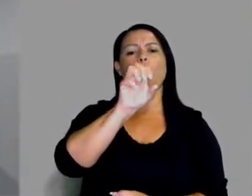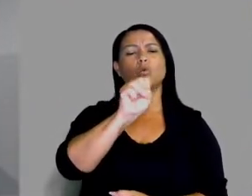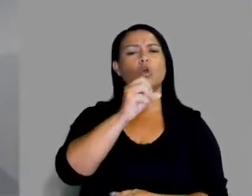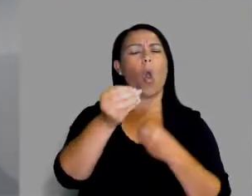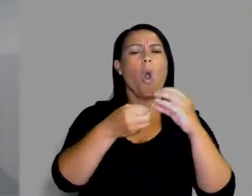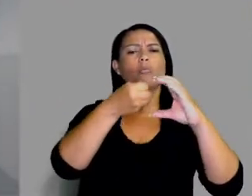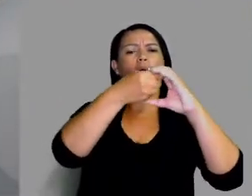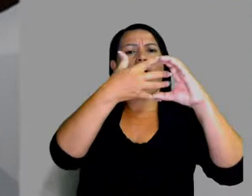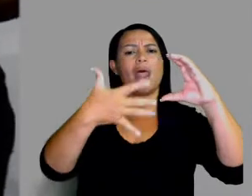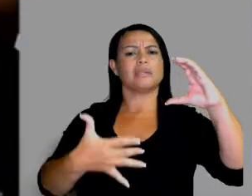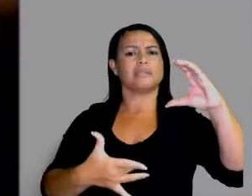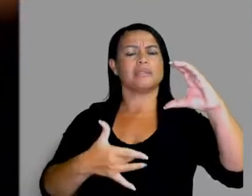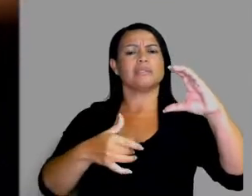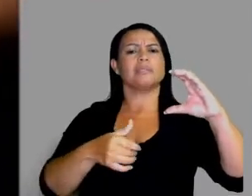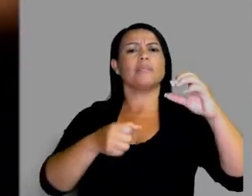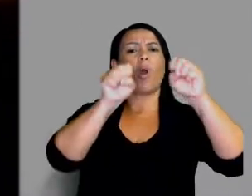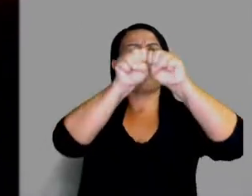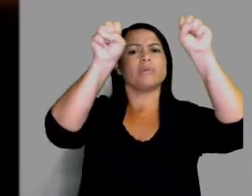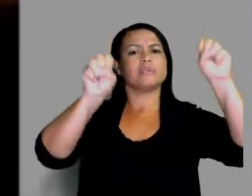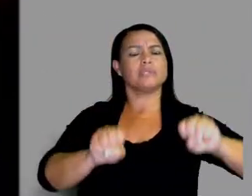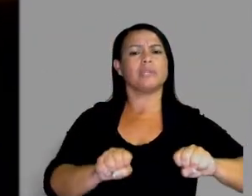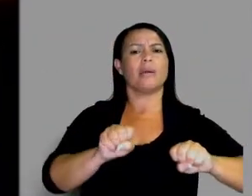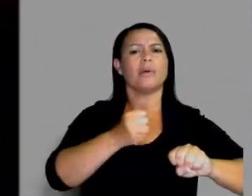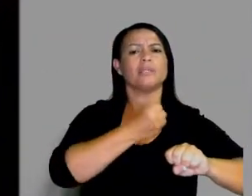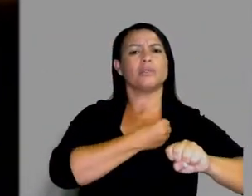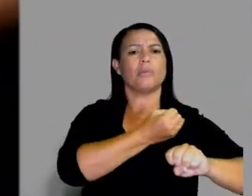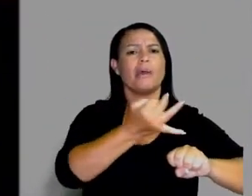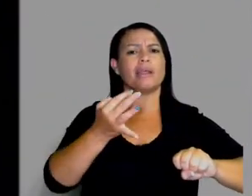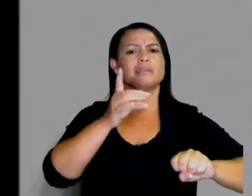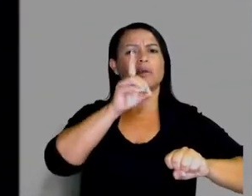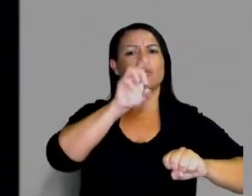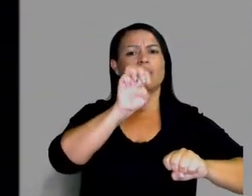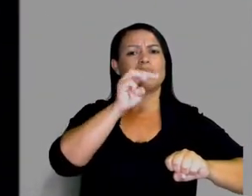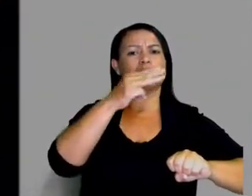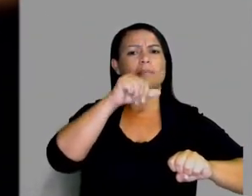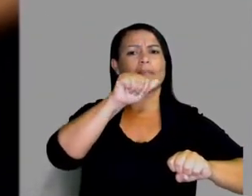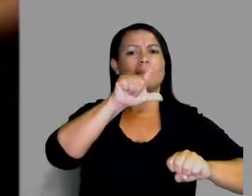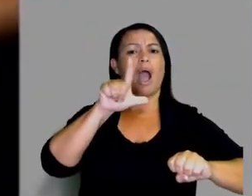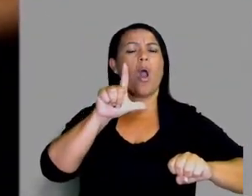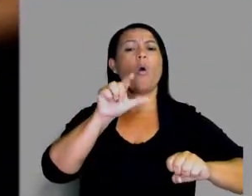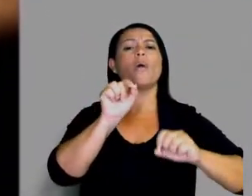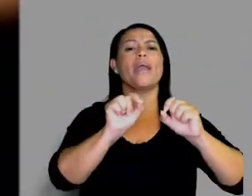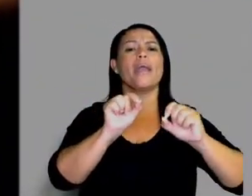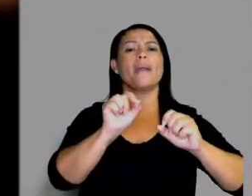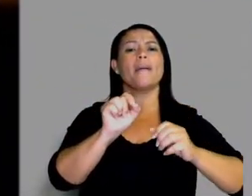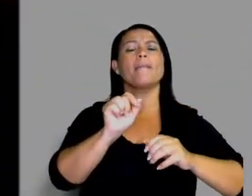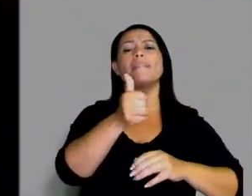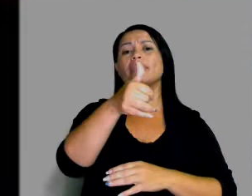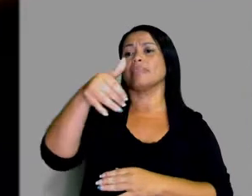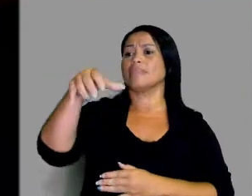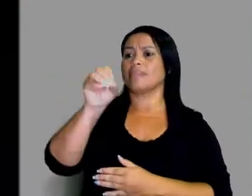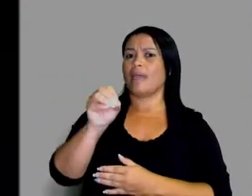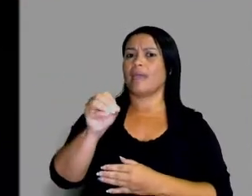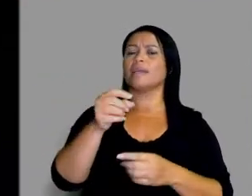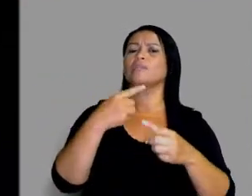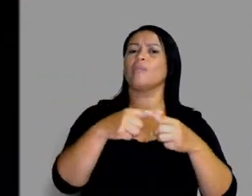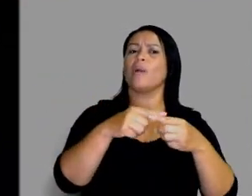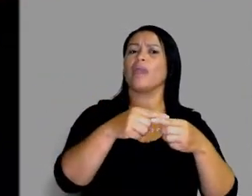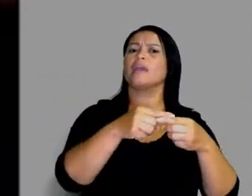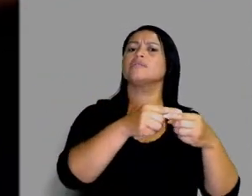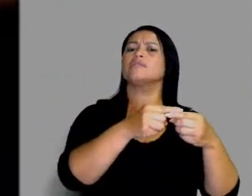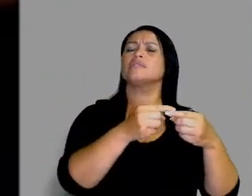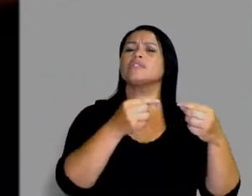o caracteriza como sistema de numeração decimal base 10, por ser composto por